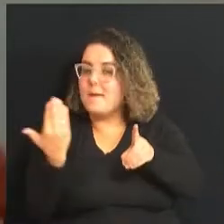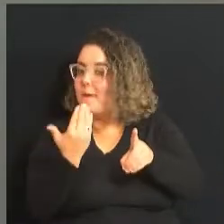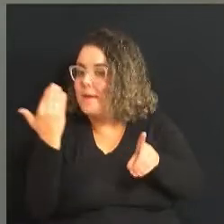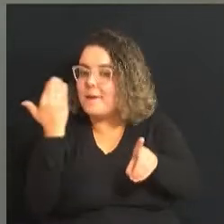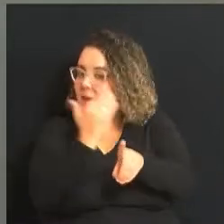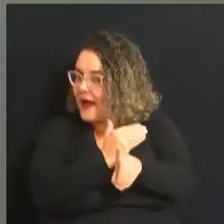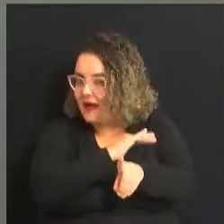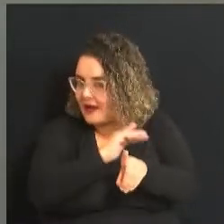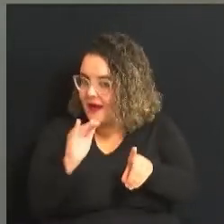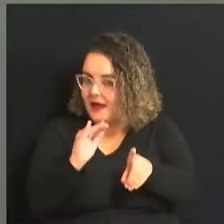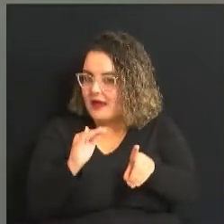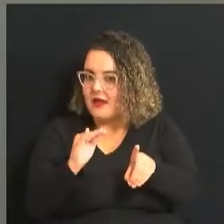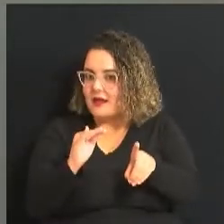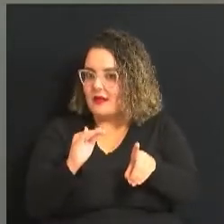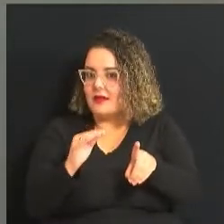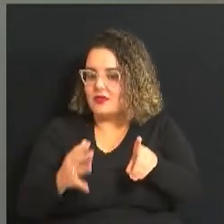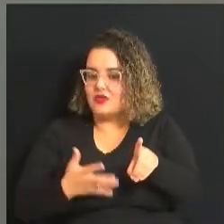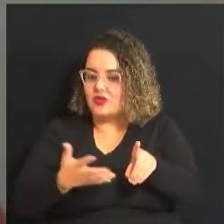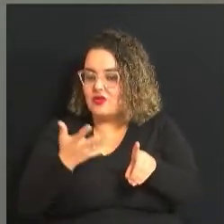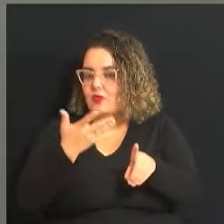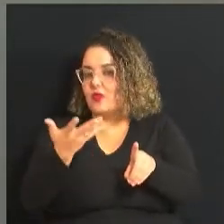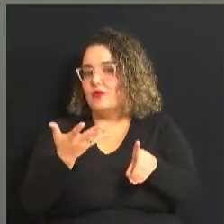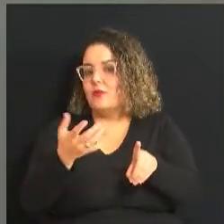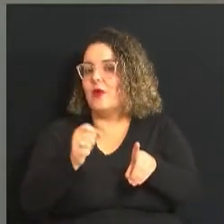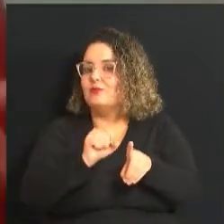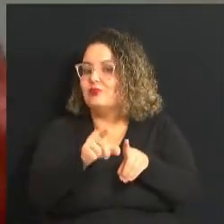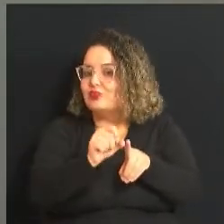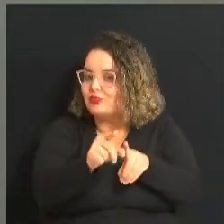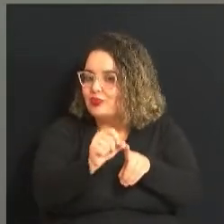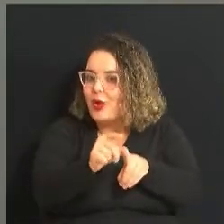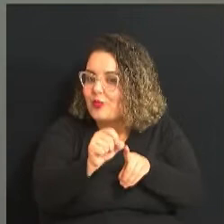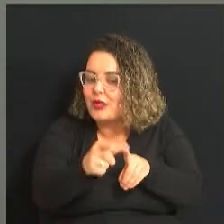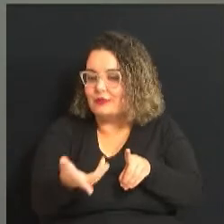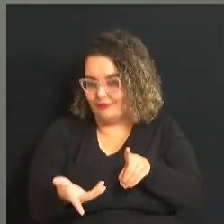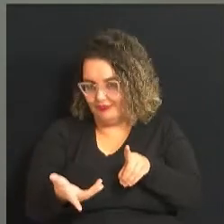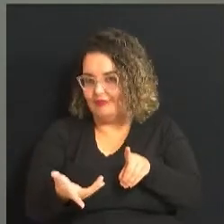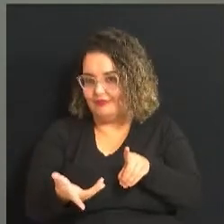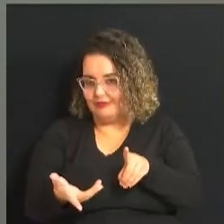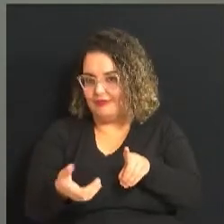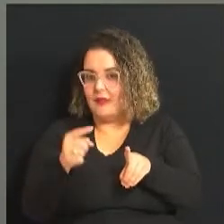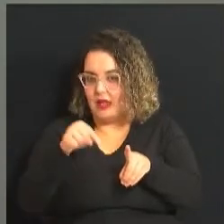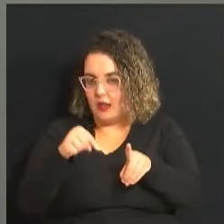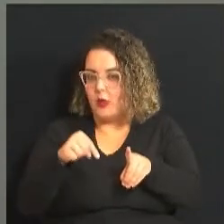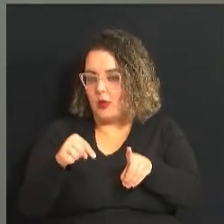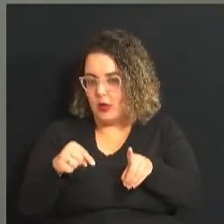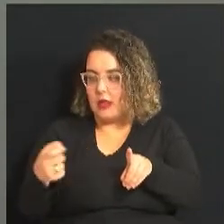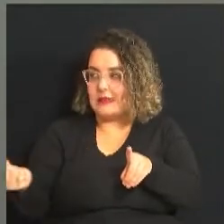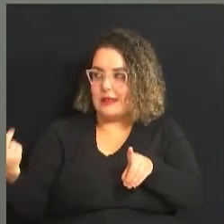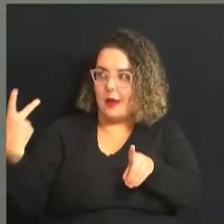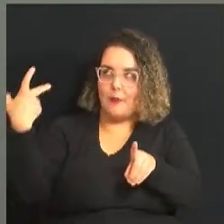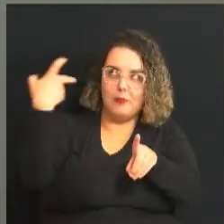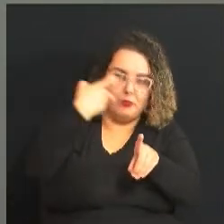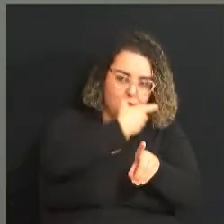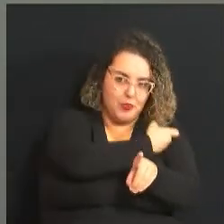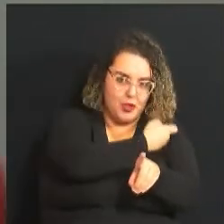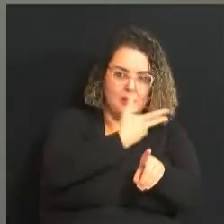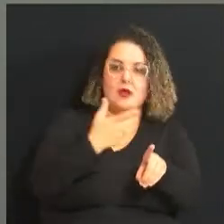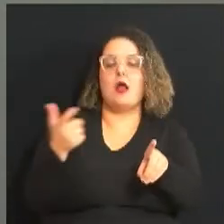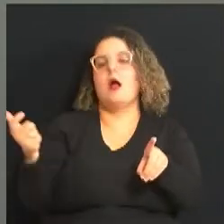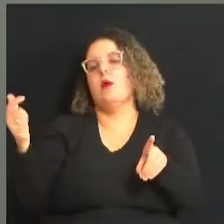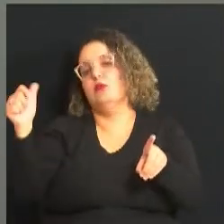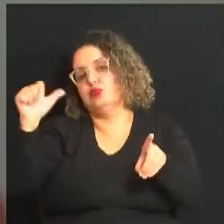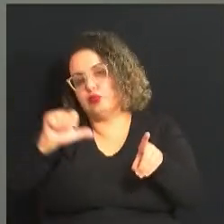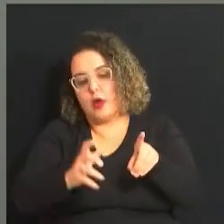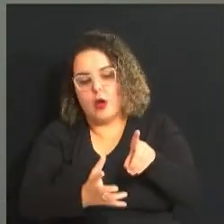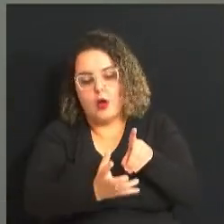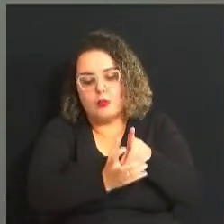vai parar dessa forma de produzir espermatozoide. Então, a testosterona, ela realmente diminui a fertilidade do